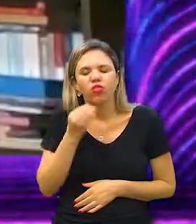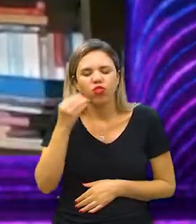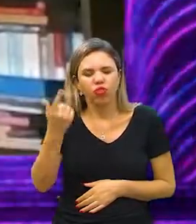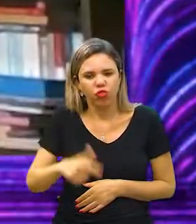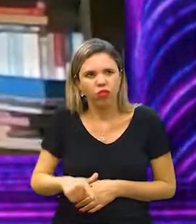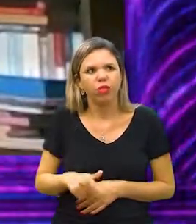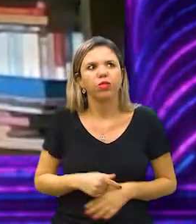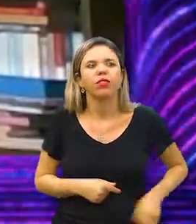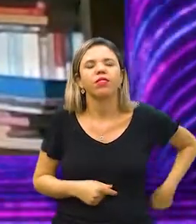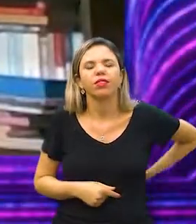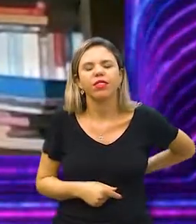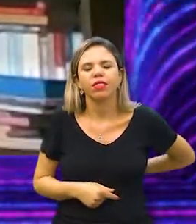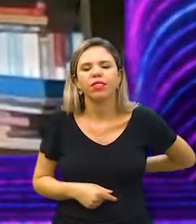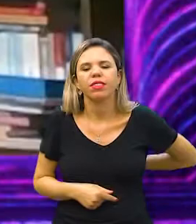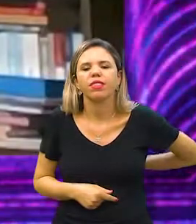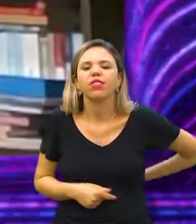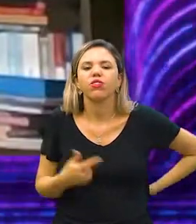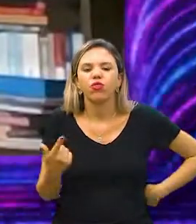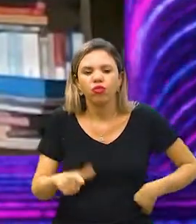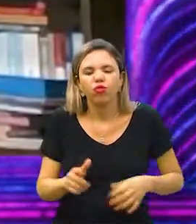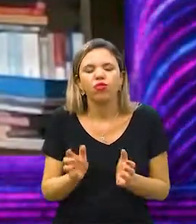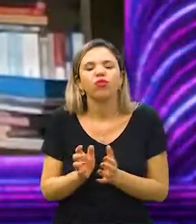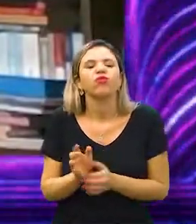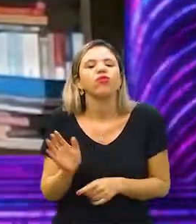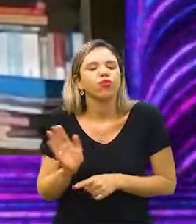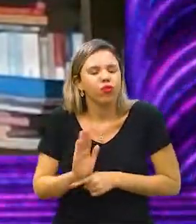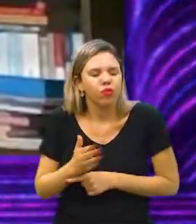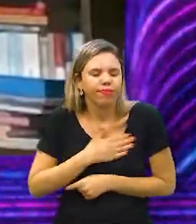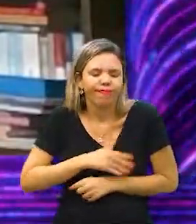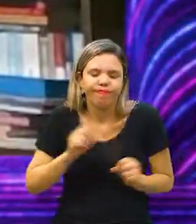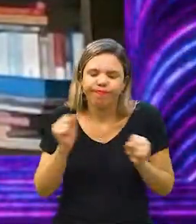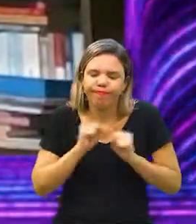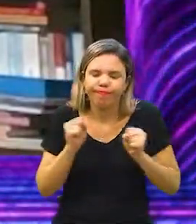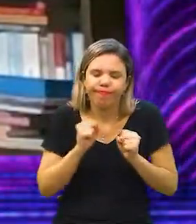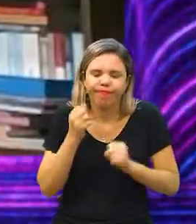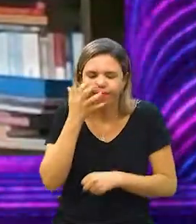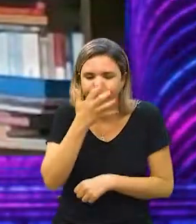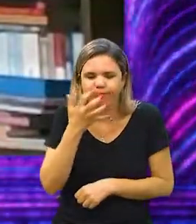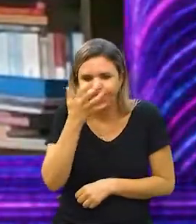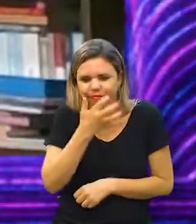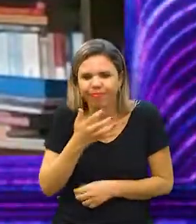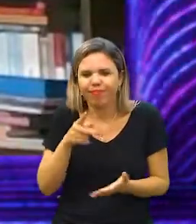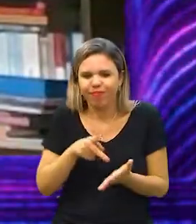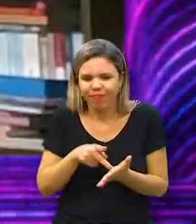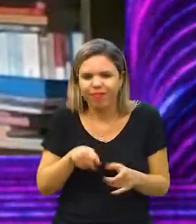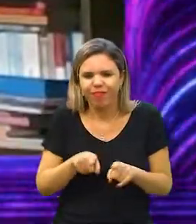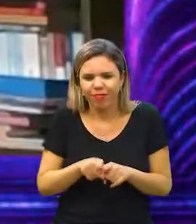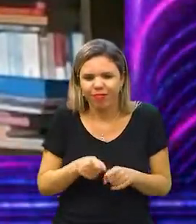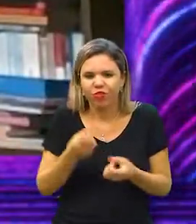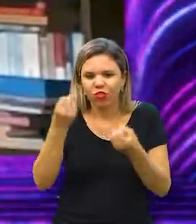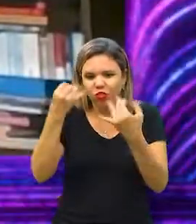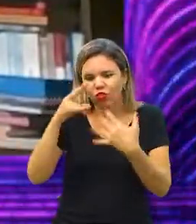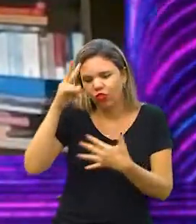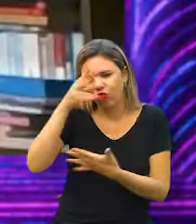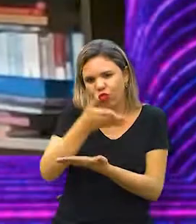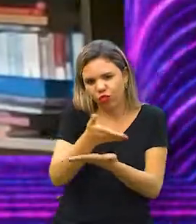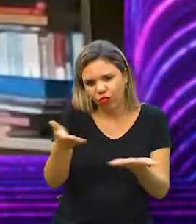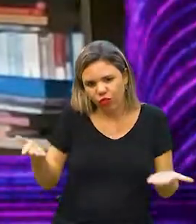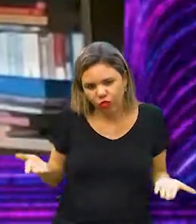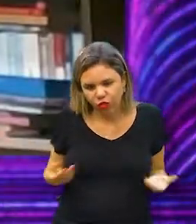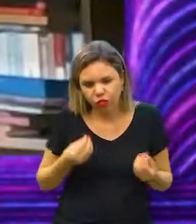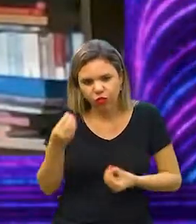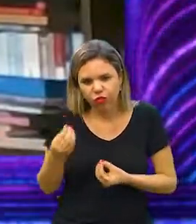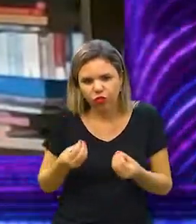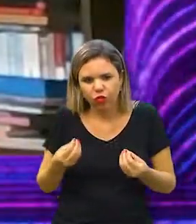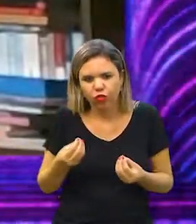vou assistir mais um episódio. Assisti mais um episódio, aí me apaixonei. Gostei muito da forma como eles contam as histórias, de